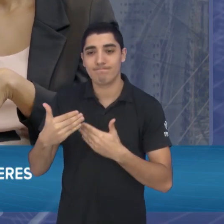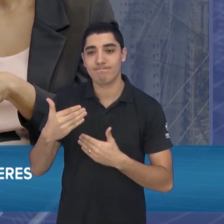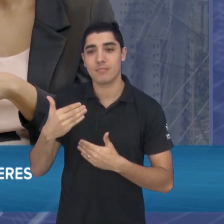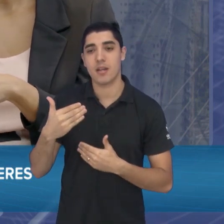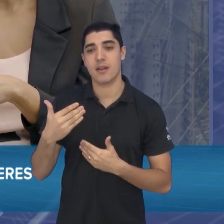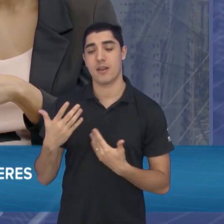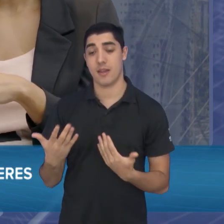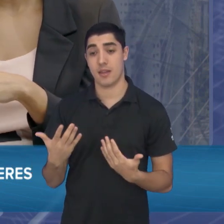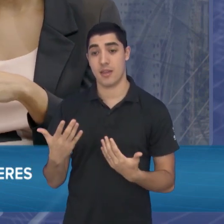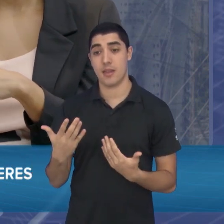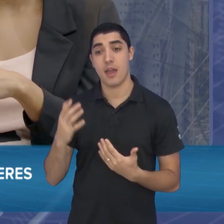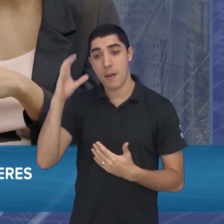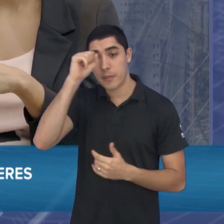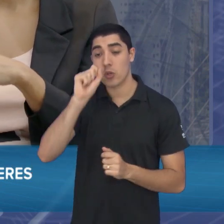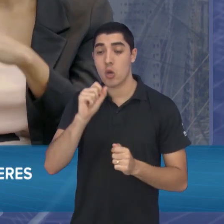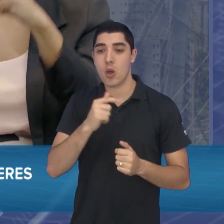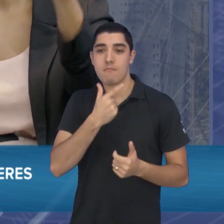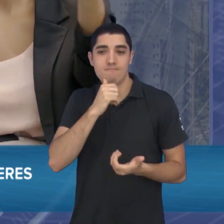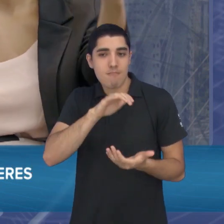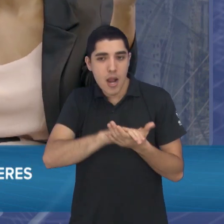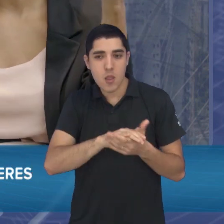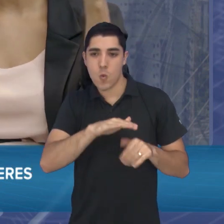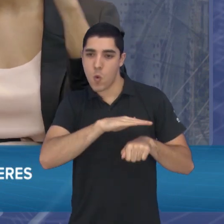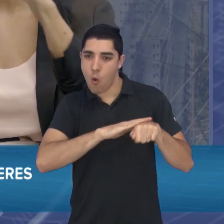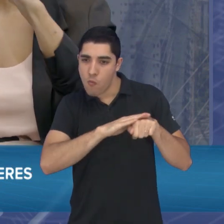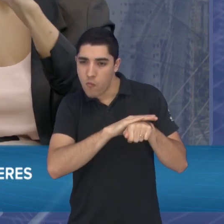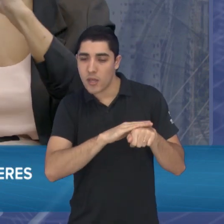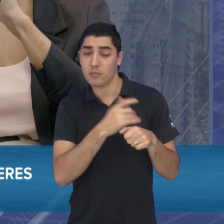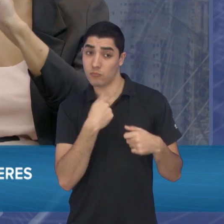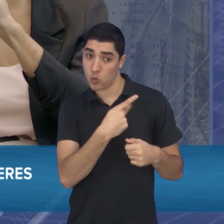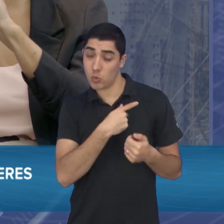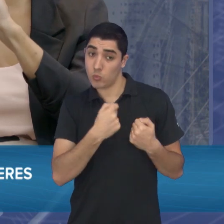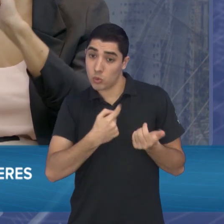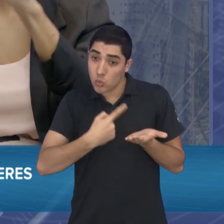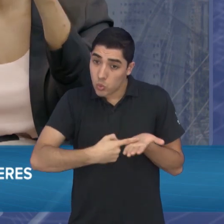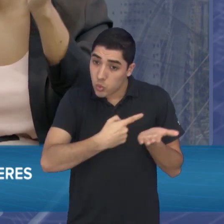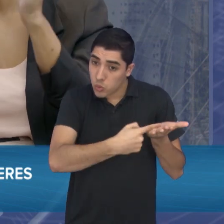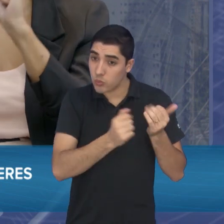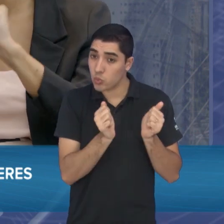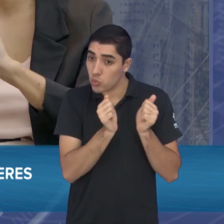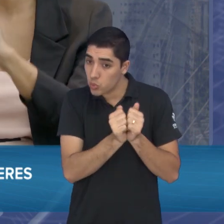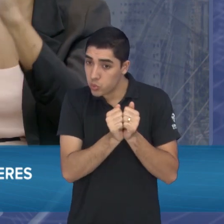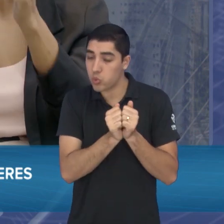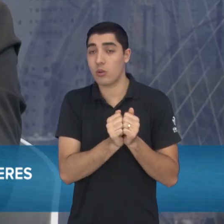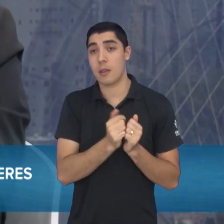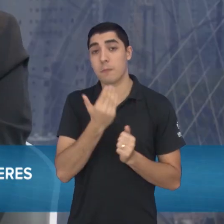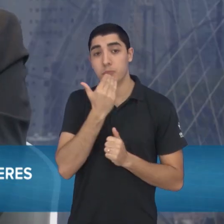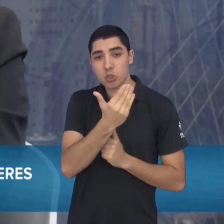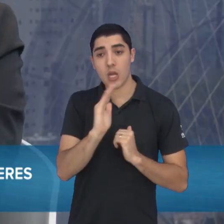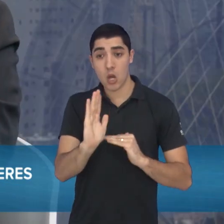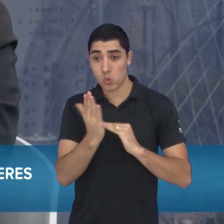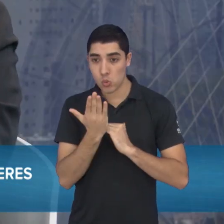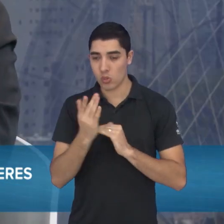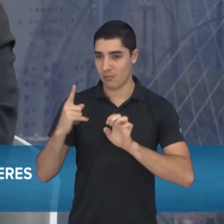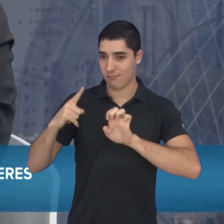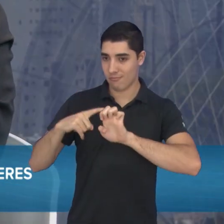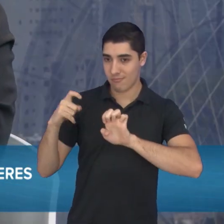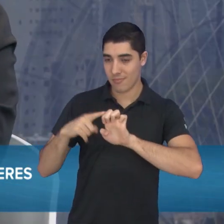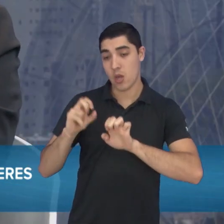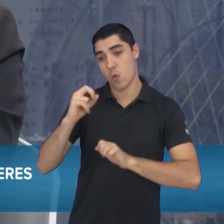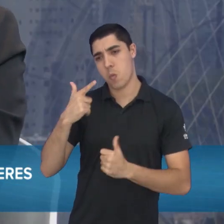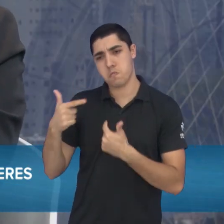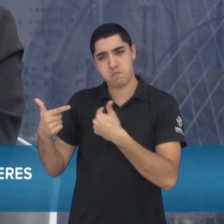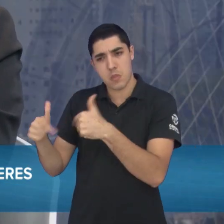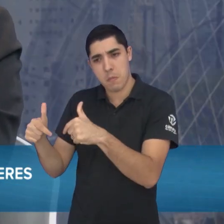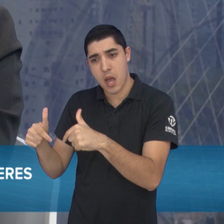a conversar com o marido sobre a divisão das tarefas, a pedir ajuda se for empreender ou no trabalho, pedir ajuda